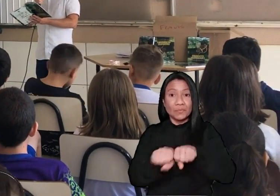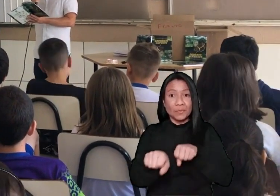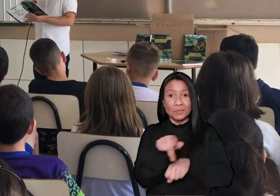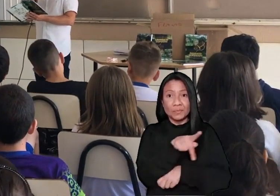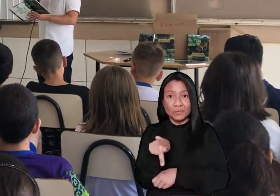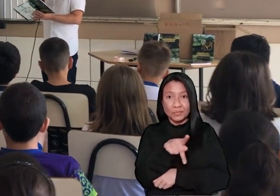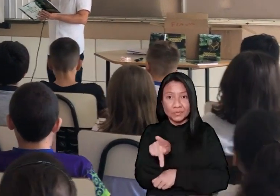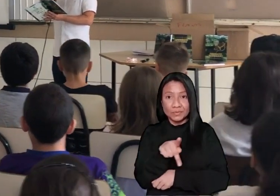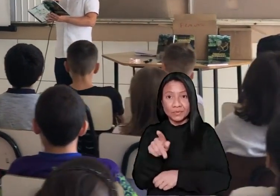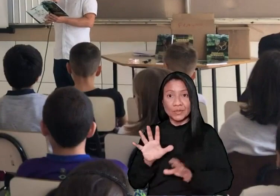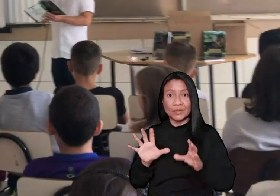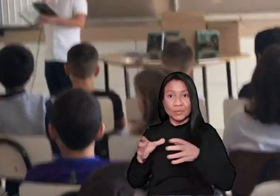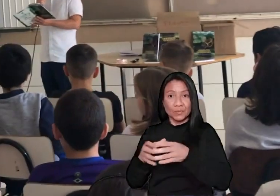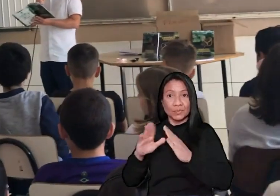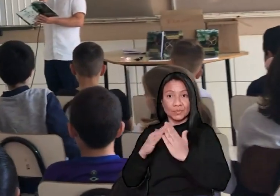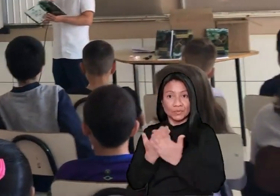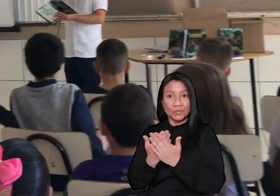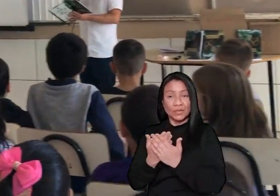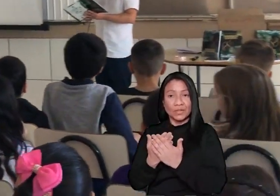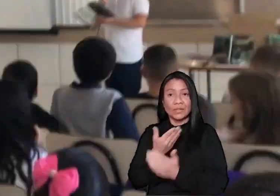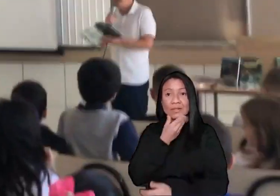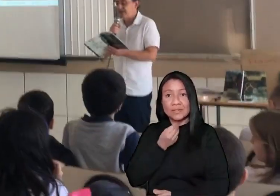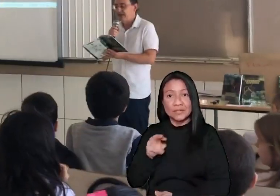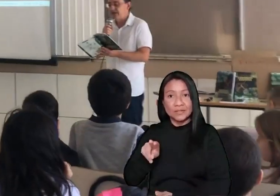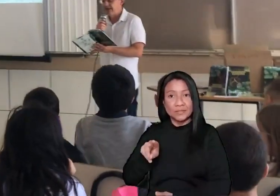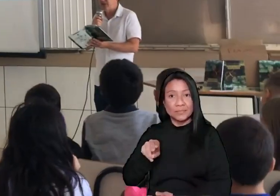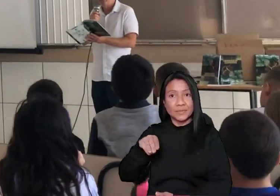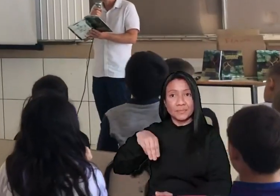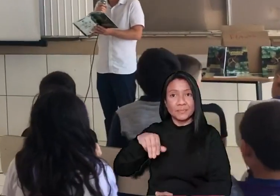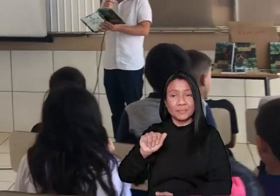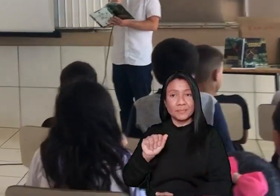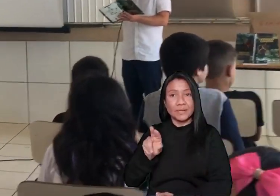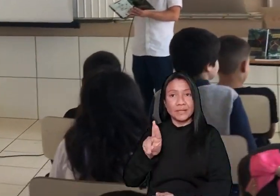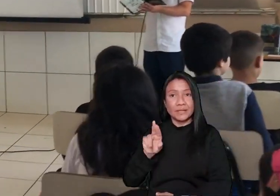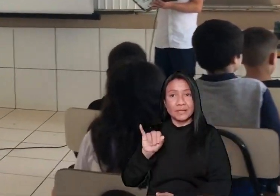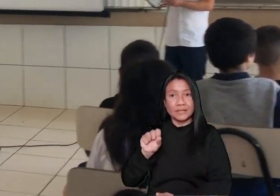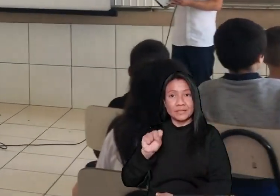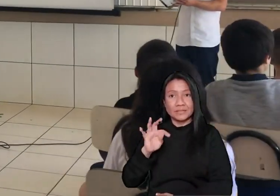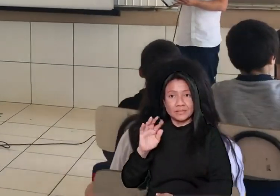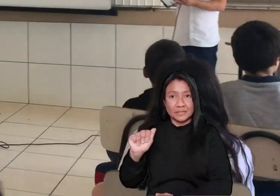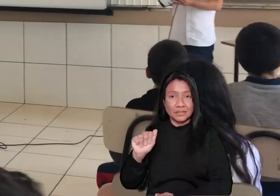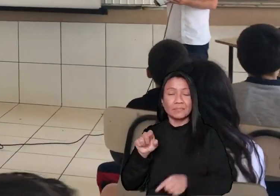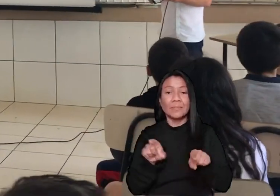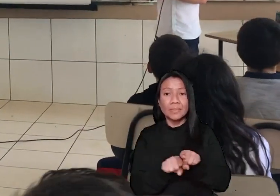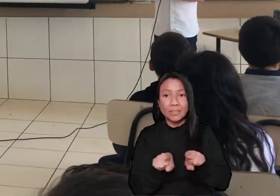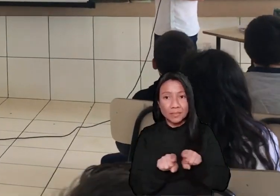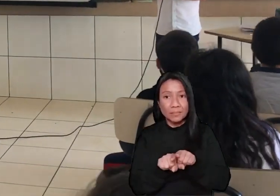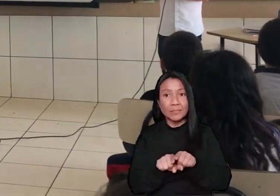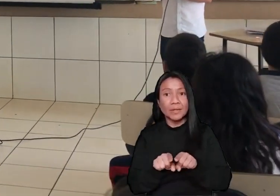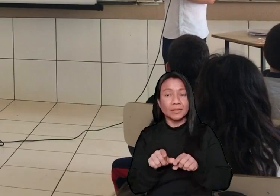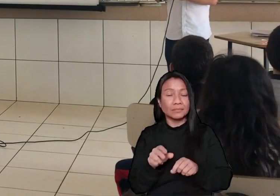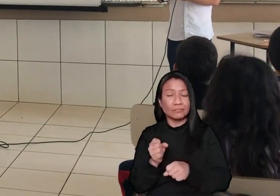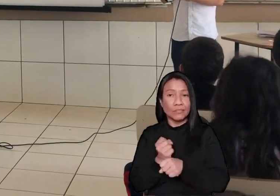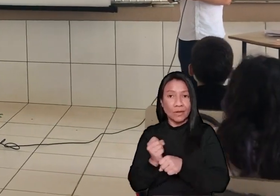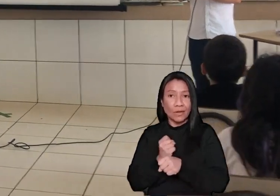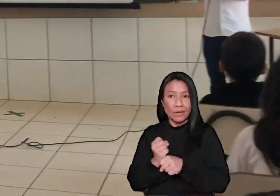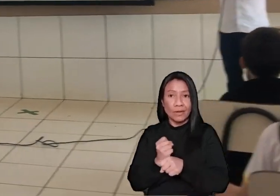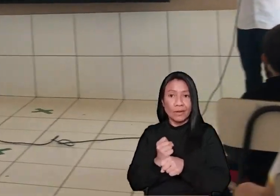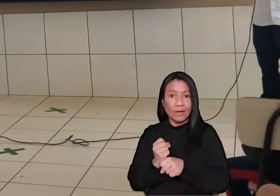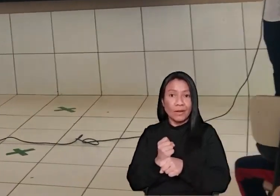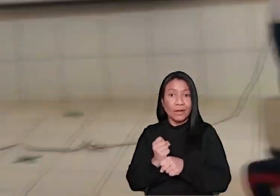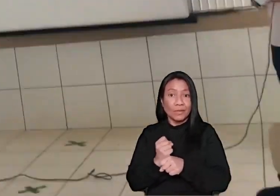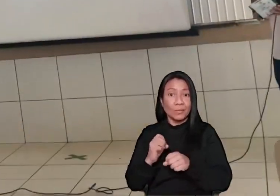1926, pediu e obteve da Santa Sé, no caso do Vaticano, a dispensa dos votos. Ingressou no